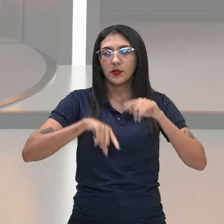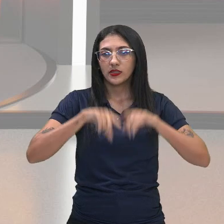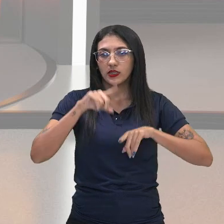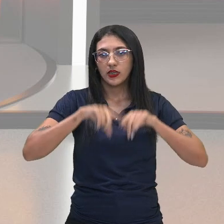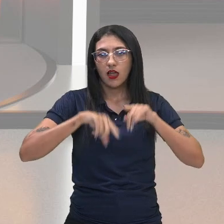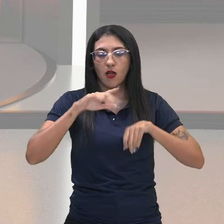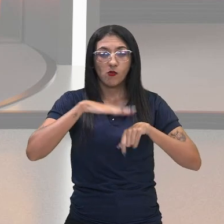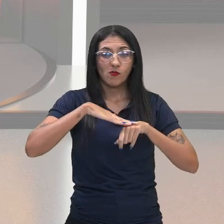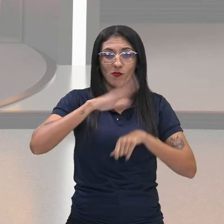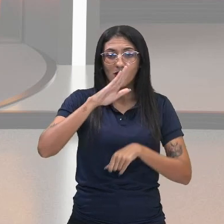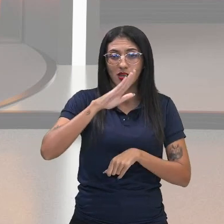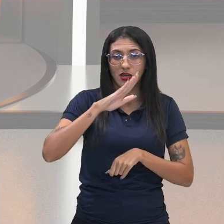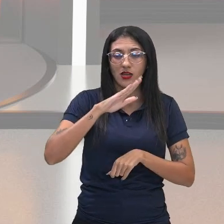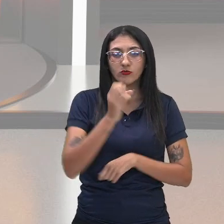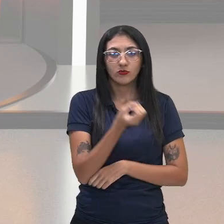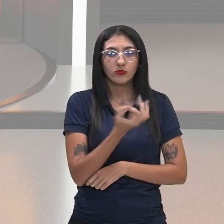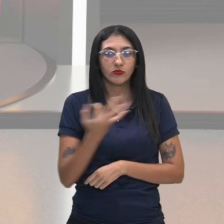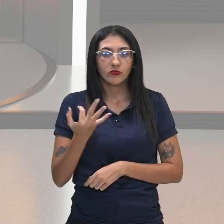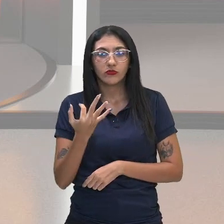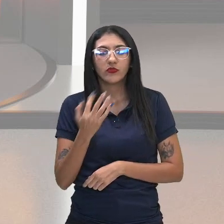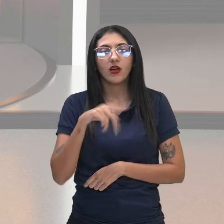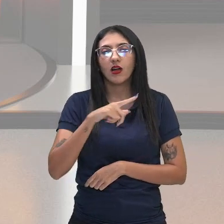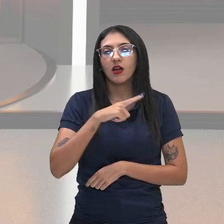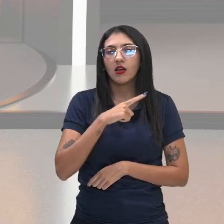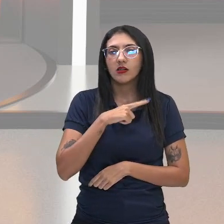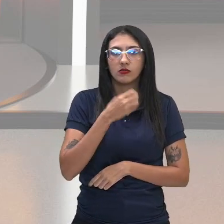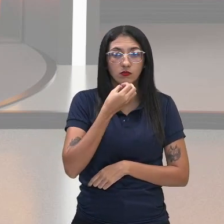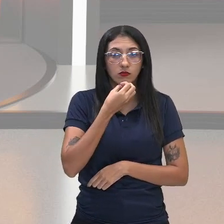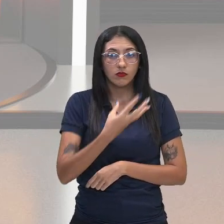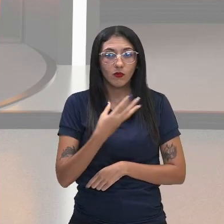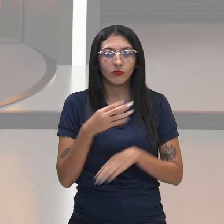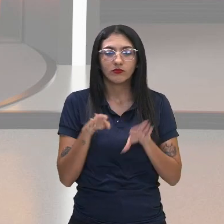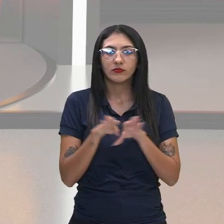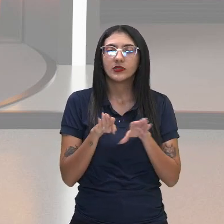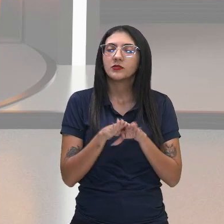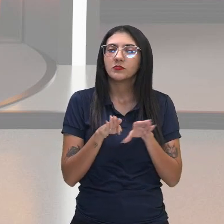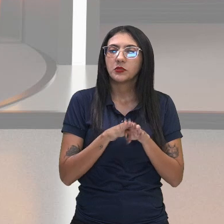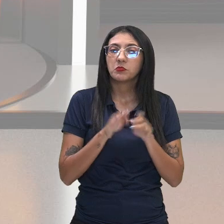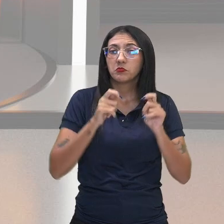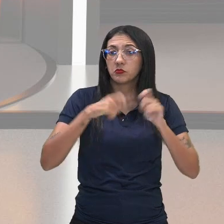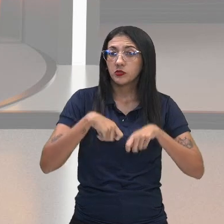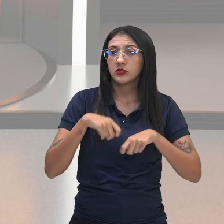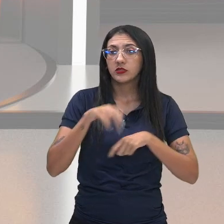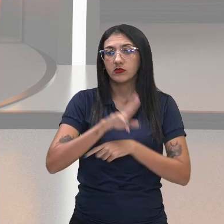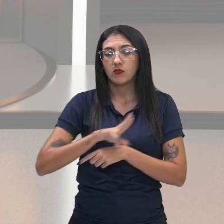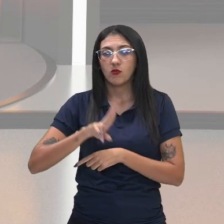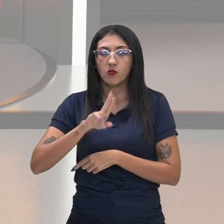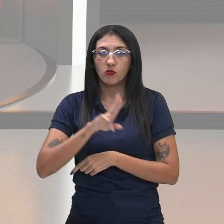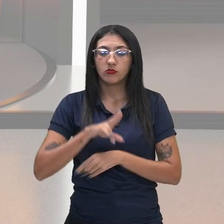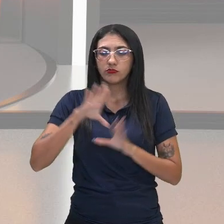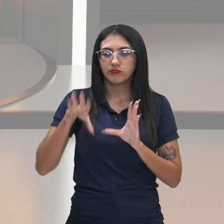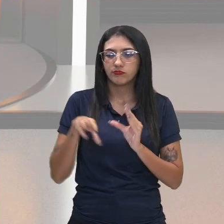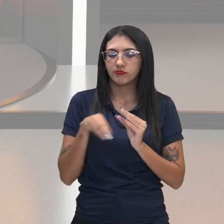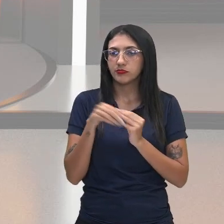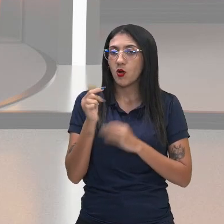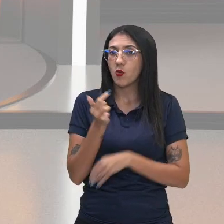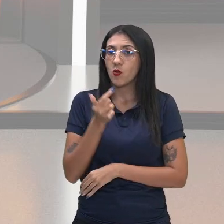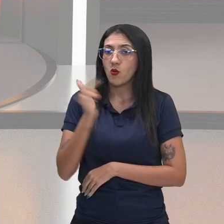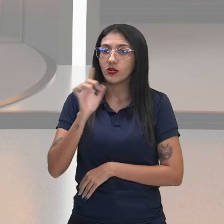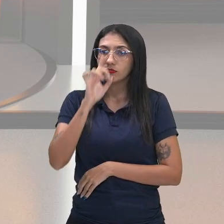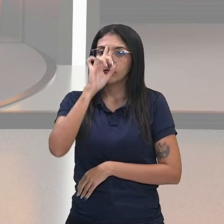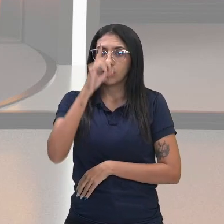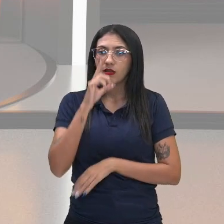excedente de produção é um dos fatores que vai ser necessário para aglomerado com outros fatores que nós vamos ver